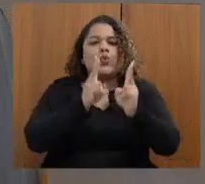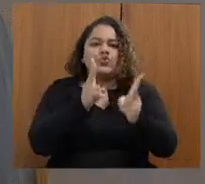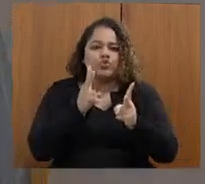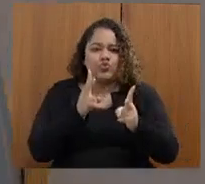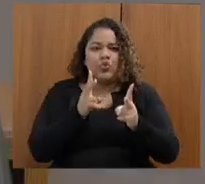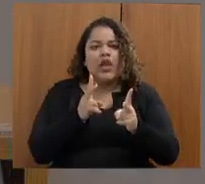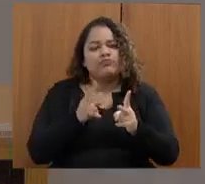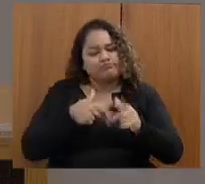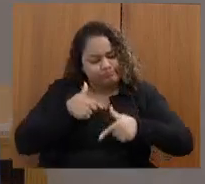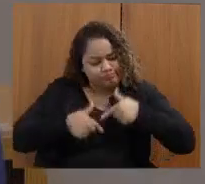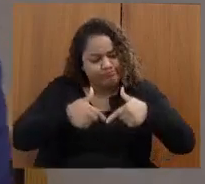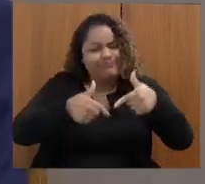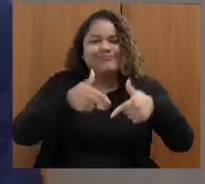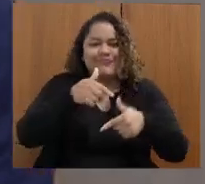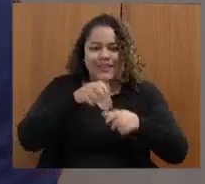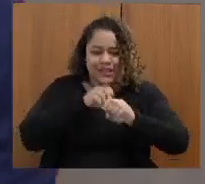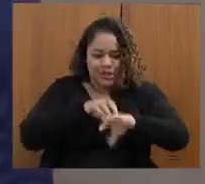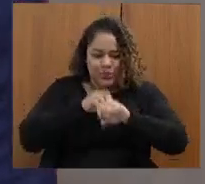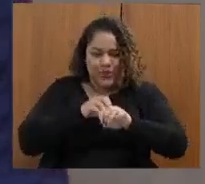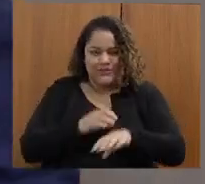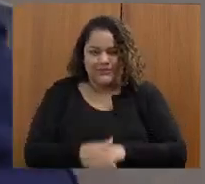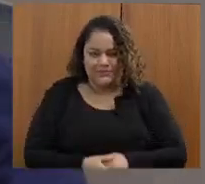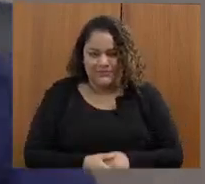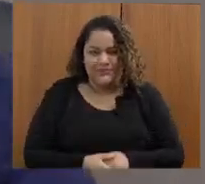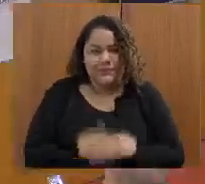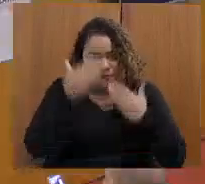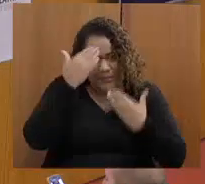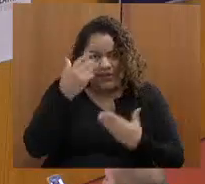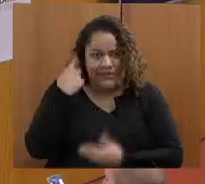empreitada que a educação muito obrigado deputado